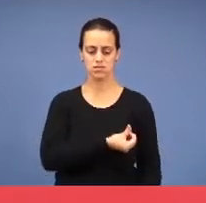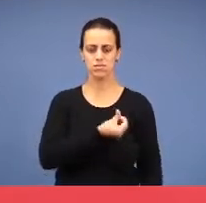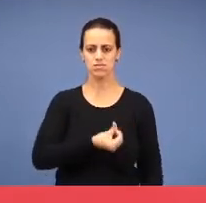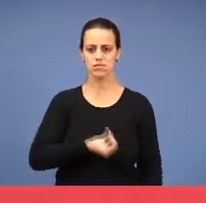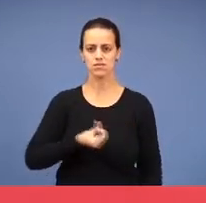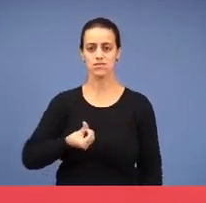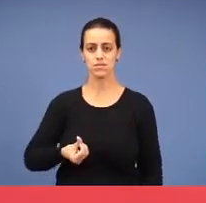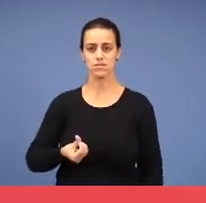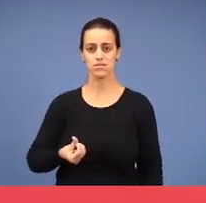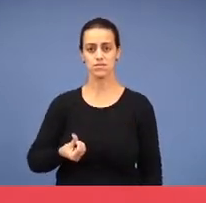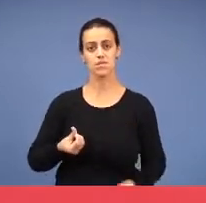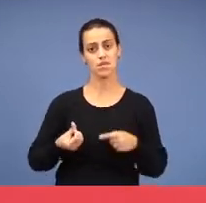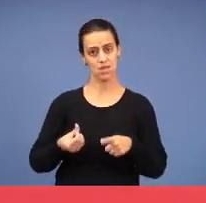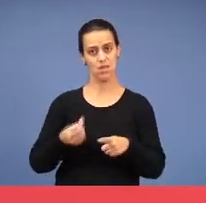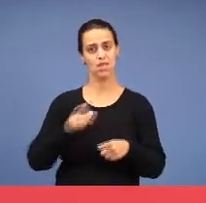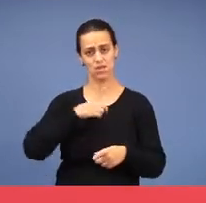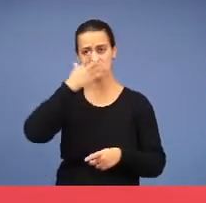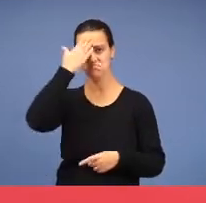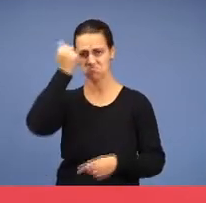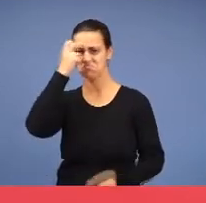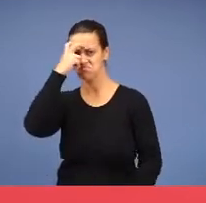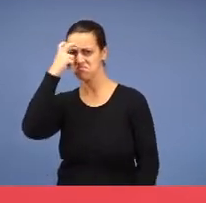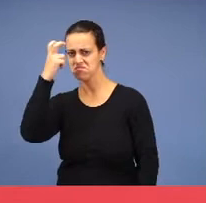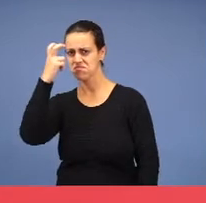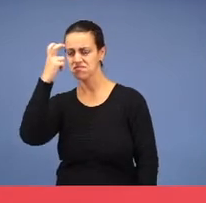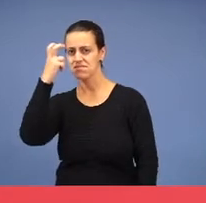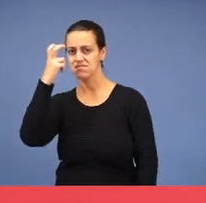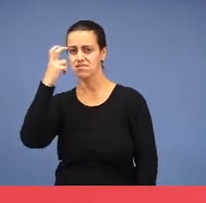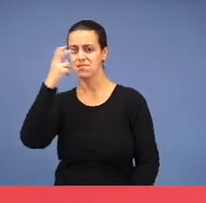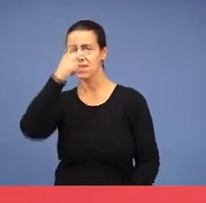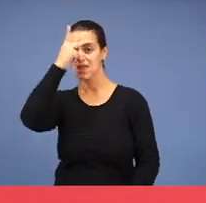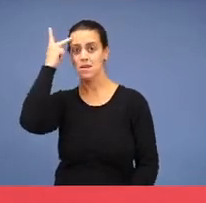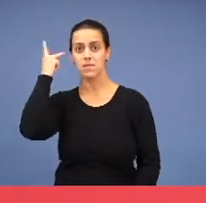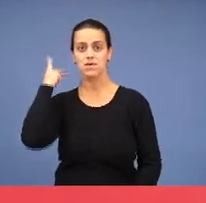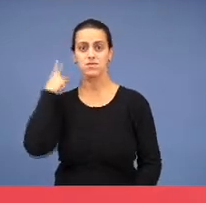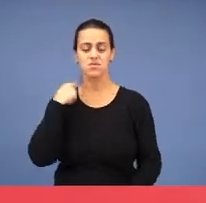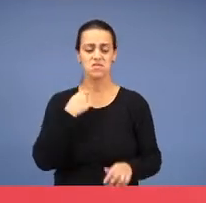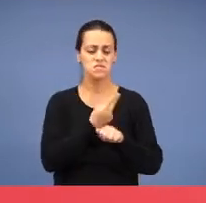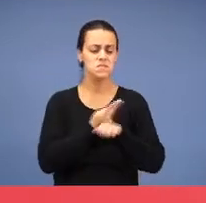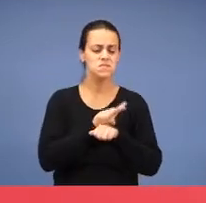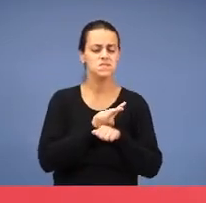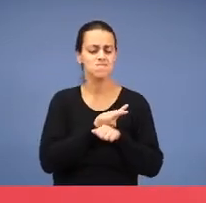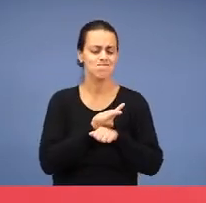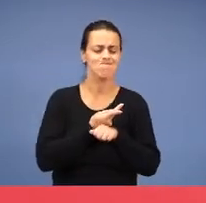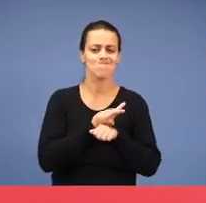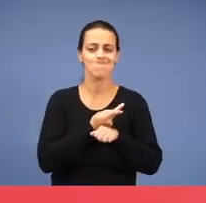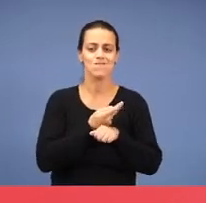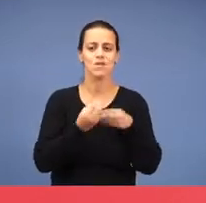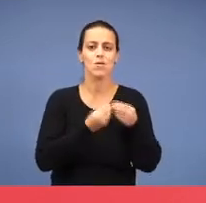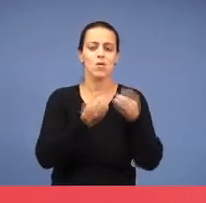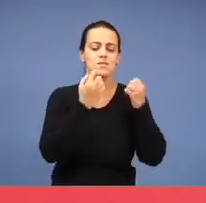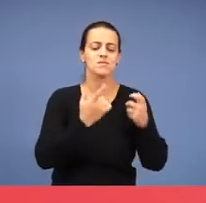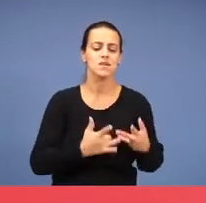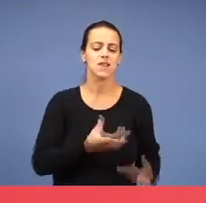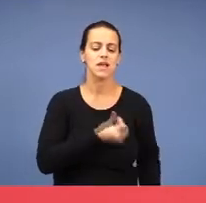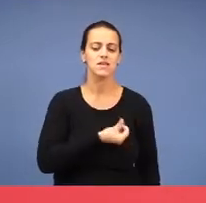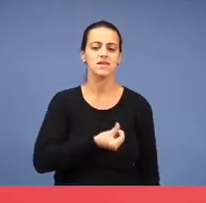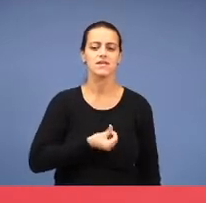666. Nisto há sabedoria. E o indivíduo fica catando um jeito de explicar